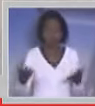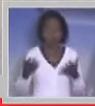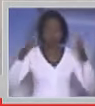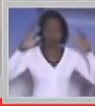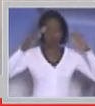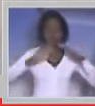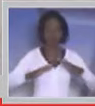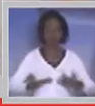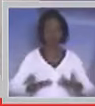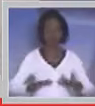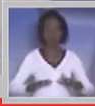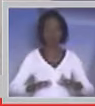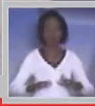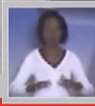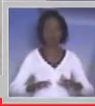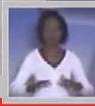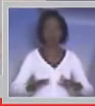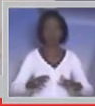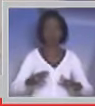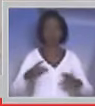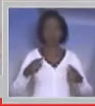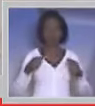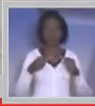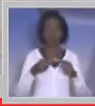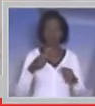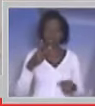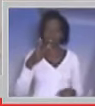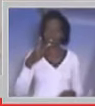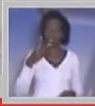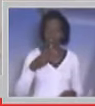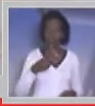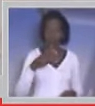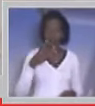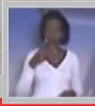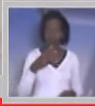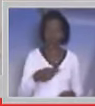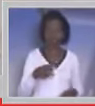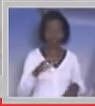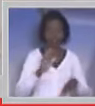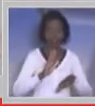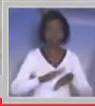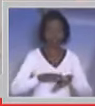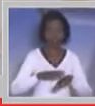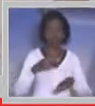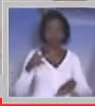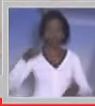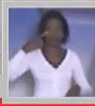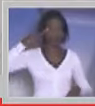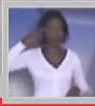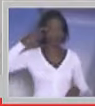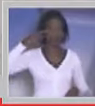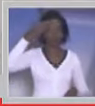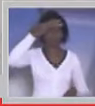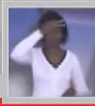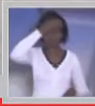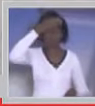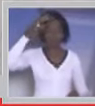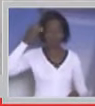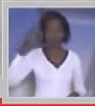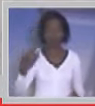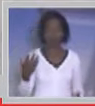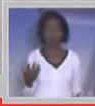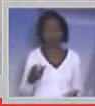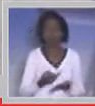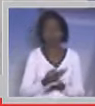destruído pela tesoura dos cortes do prefeito Dória Ou seja é um